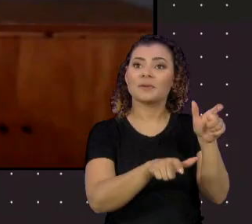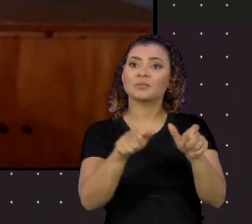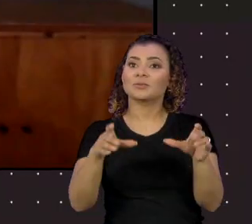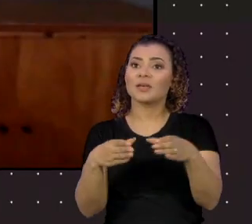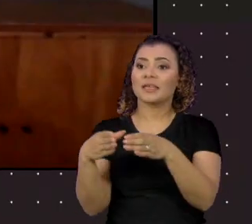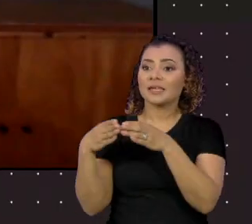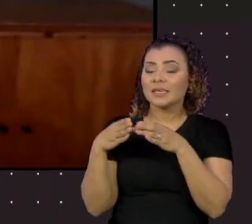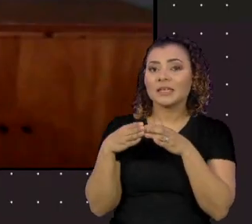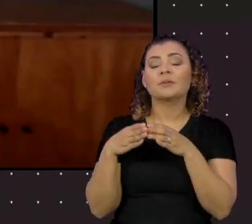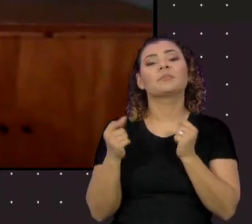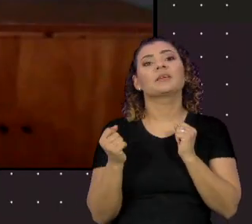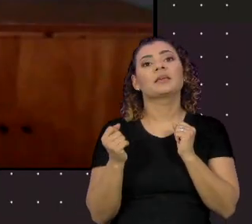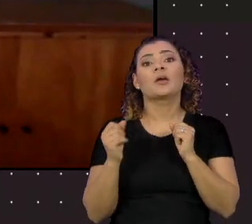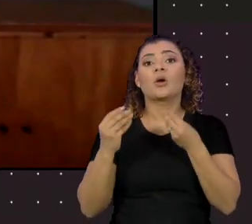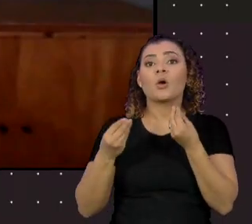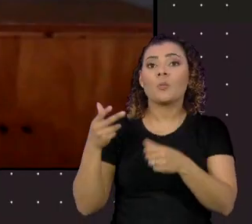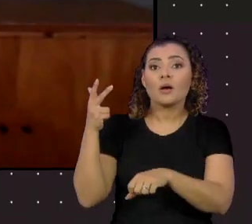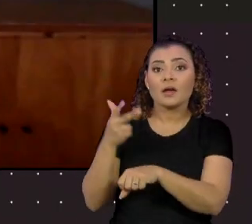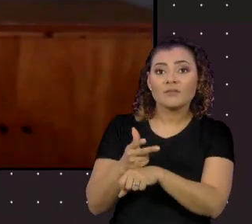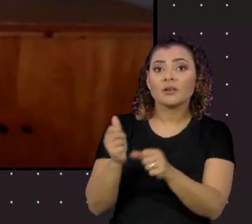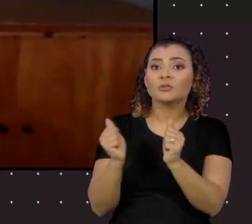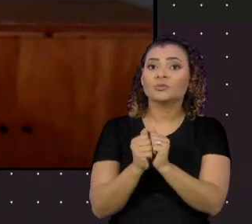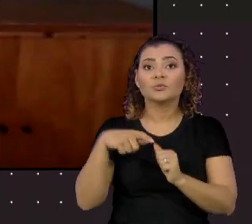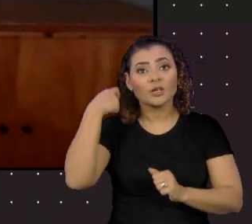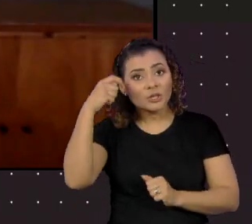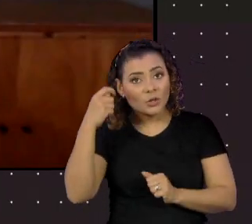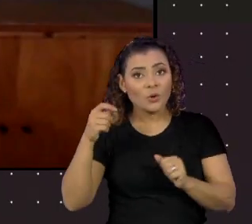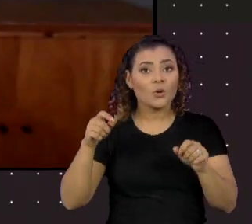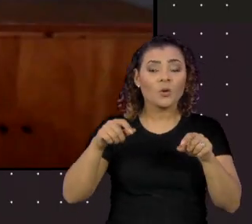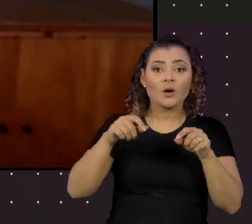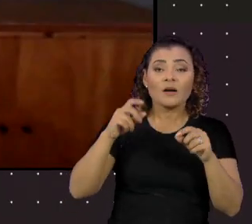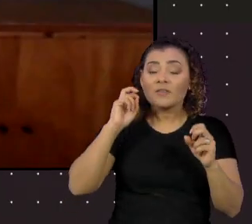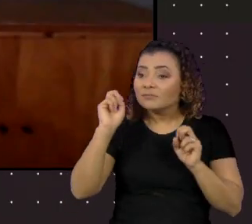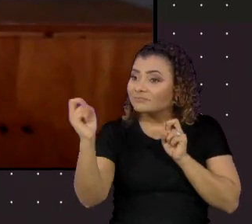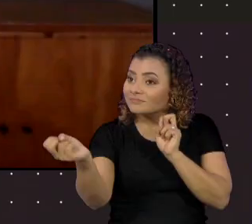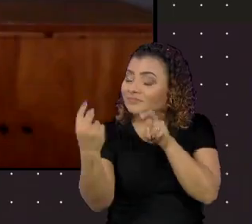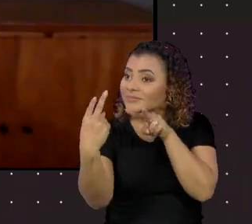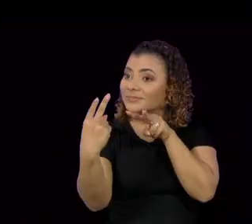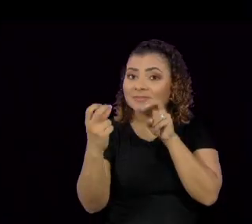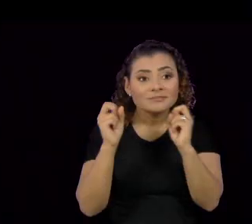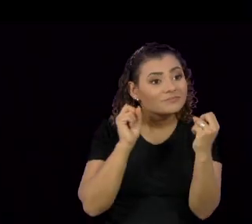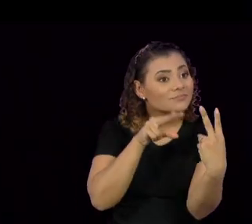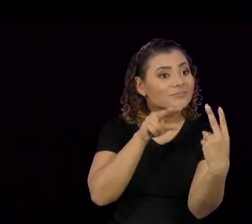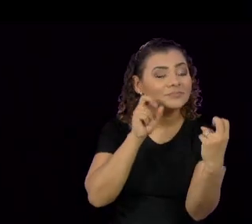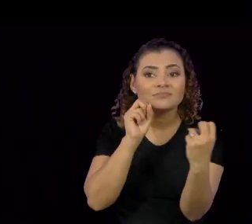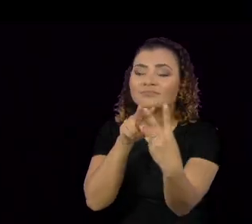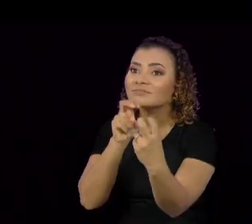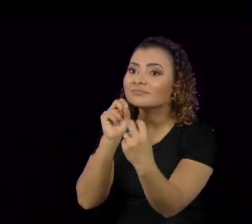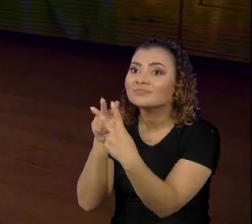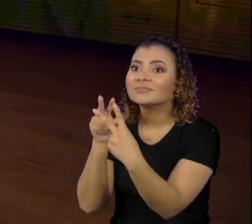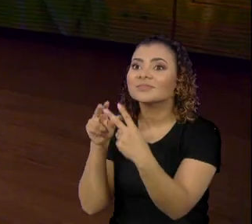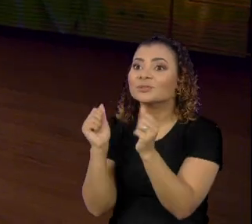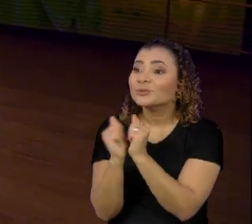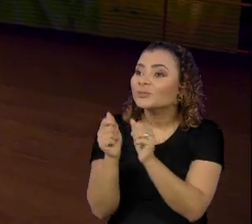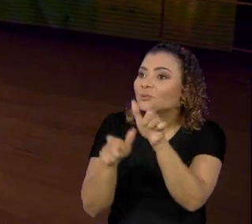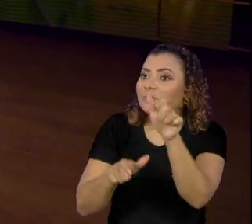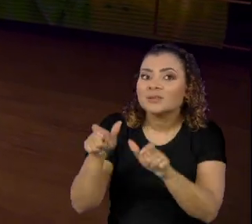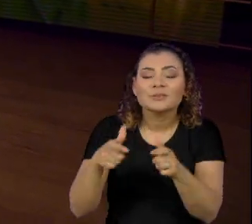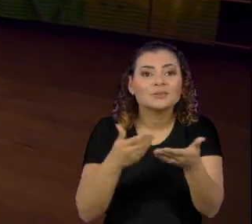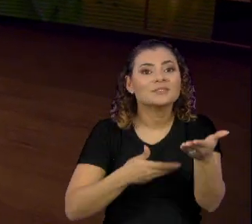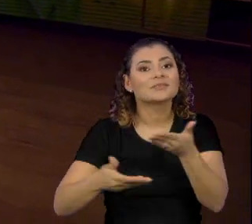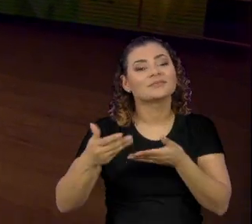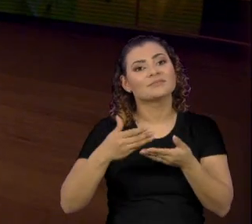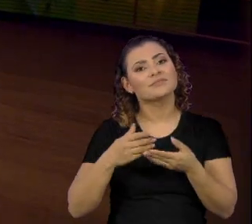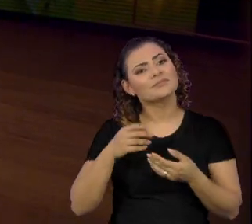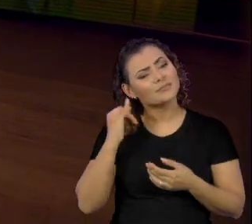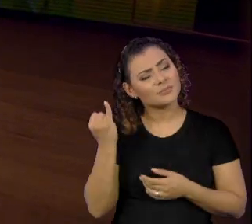equipe, como estar no set com outro ator, você poder olhar no olho dele de verdade, você poder estar perto das pessoas que constroem